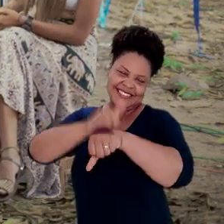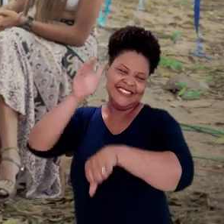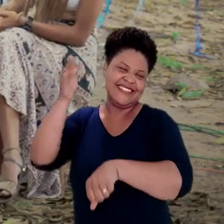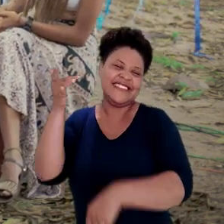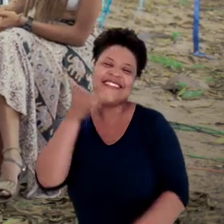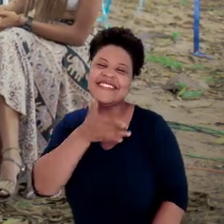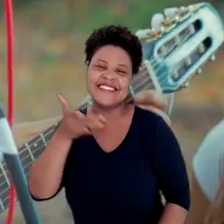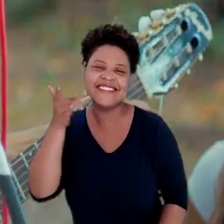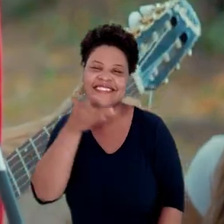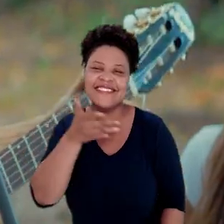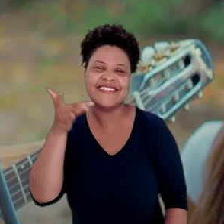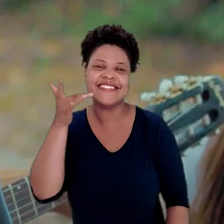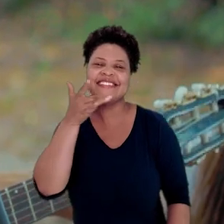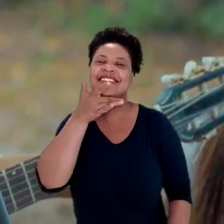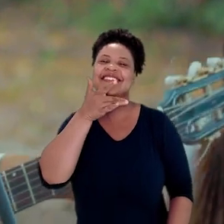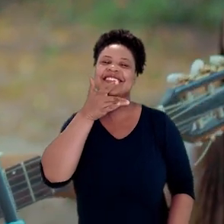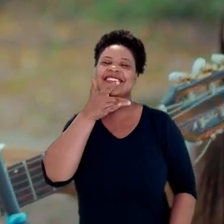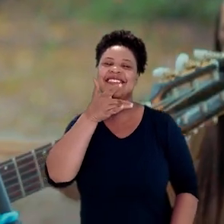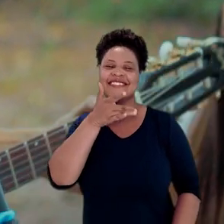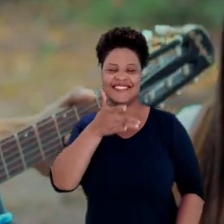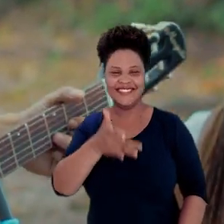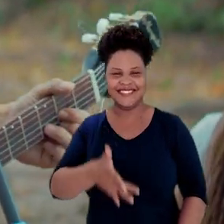é gostoso